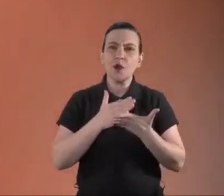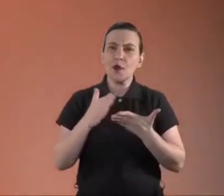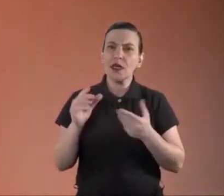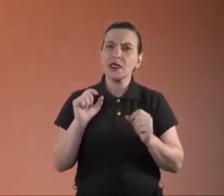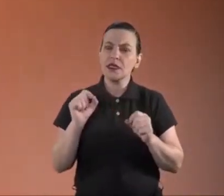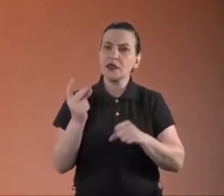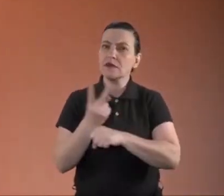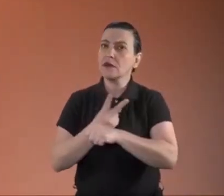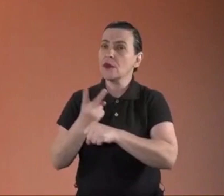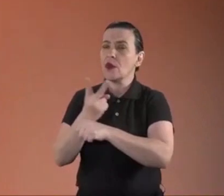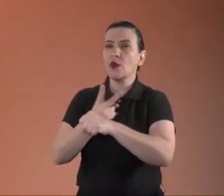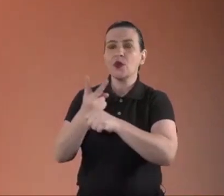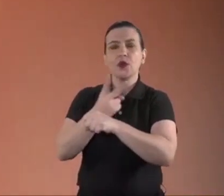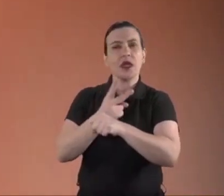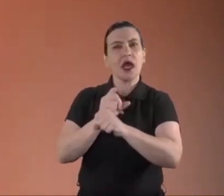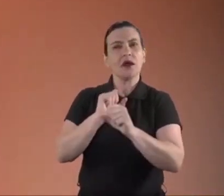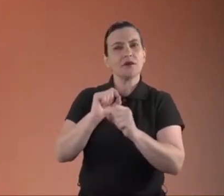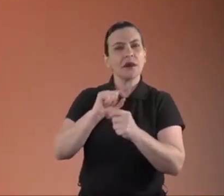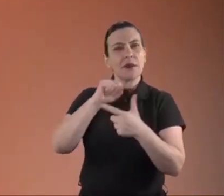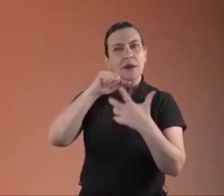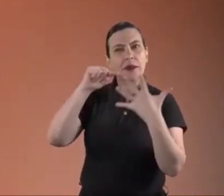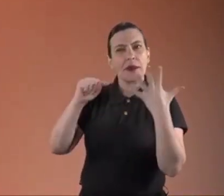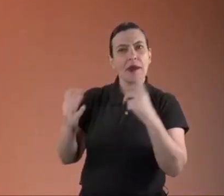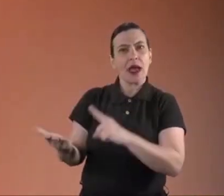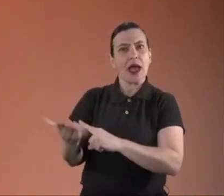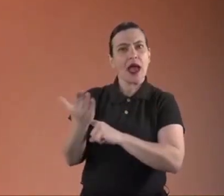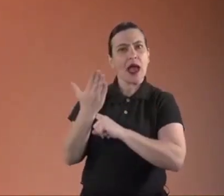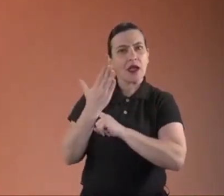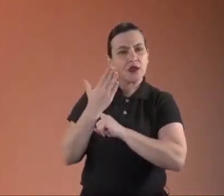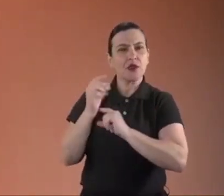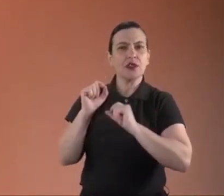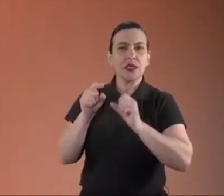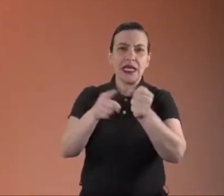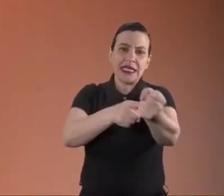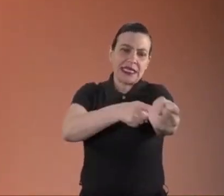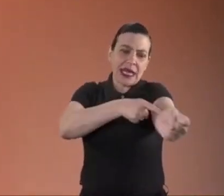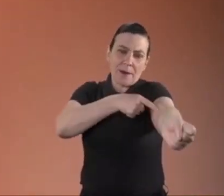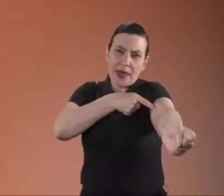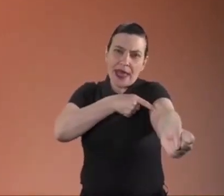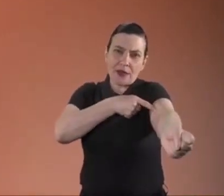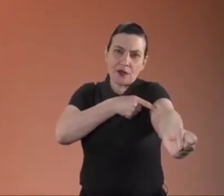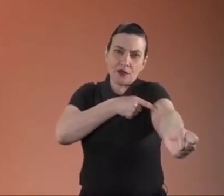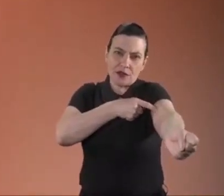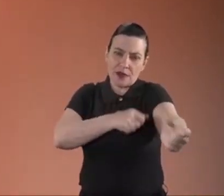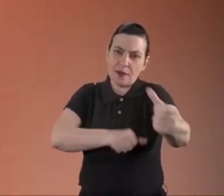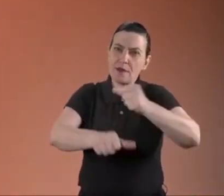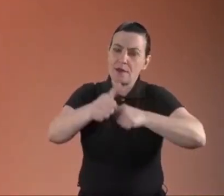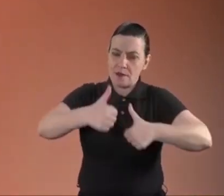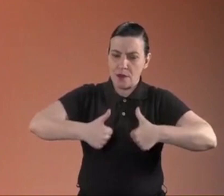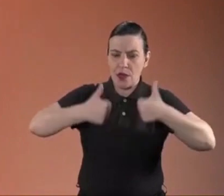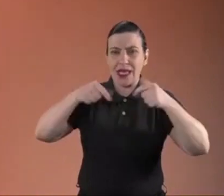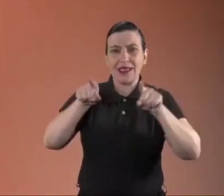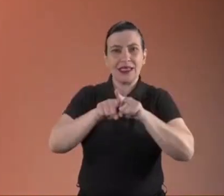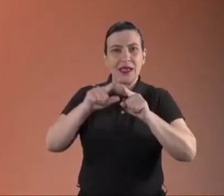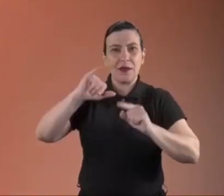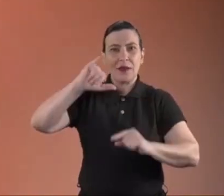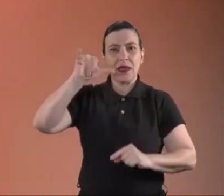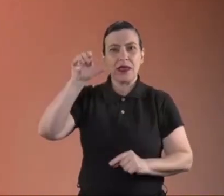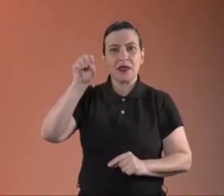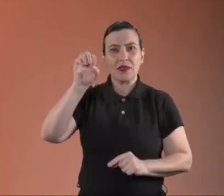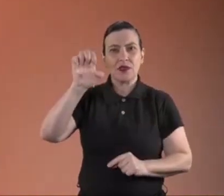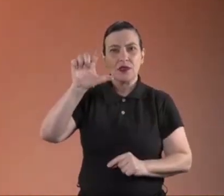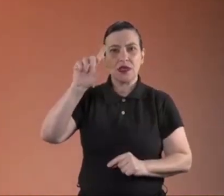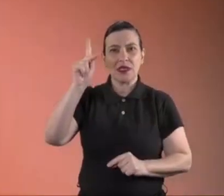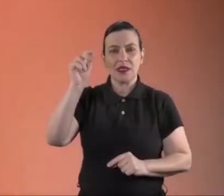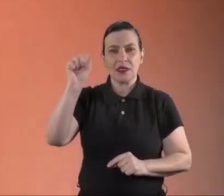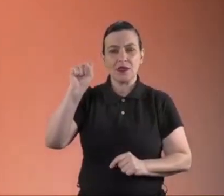a buscar coisas que pudessem recuperar os meus ligamentos, meus músculos, meus joelhos, principalmente, que quando eu acabei, eu